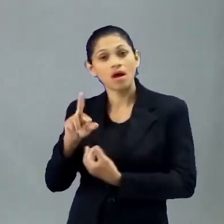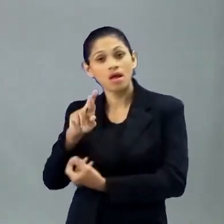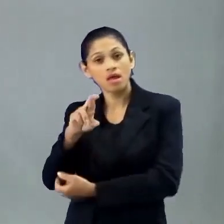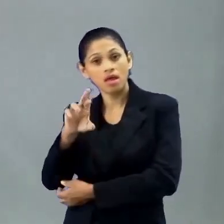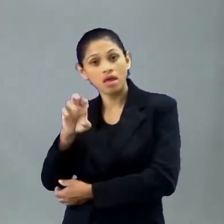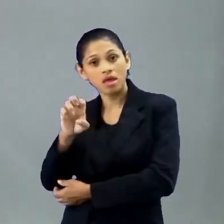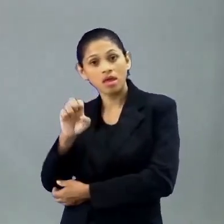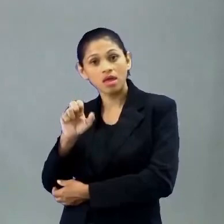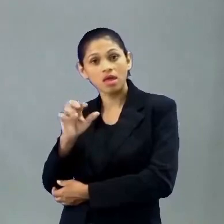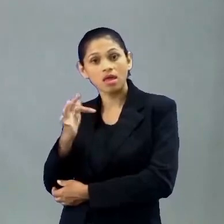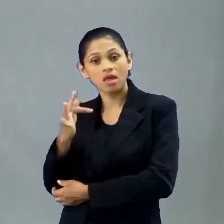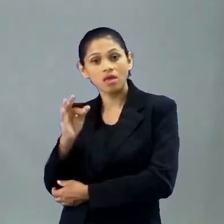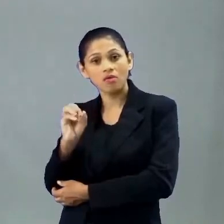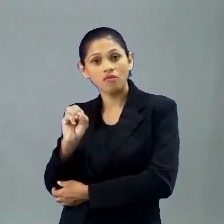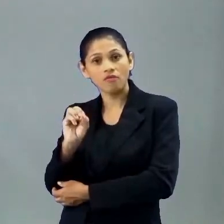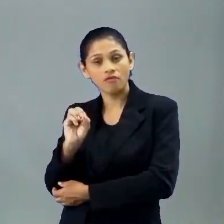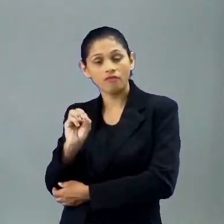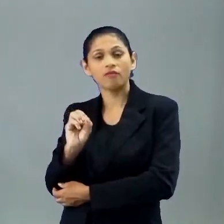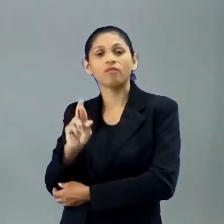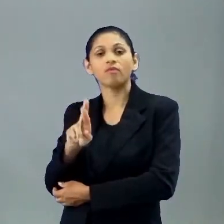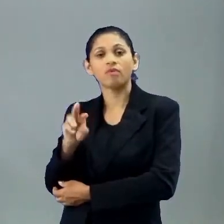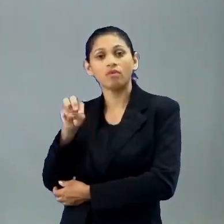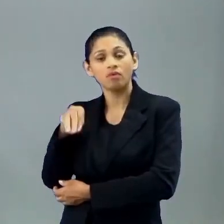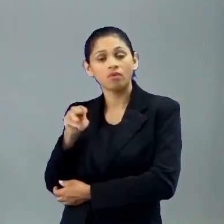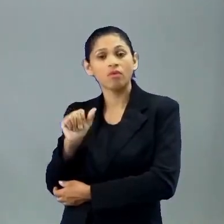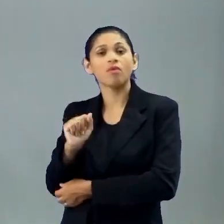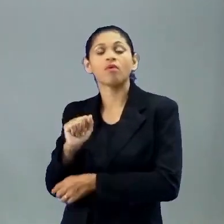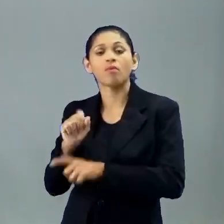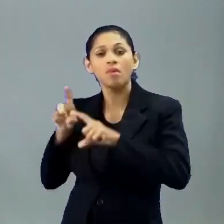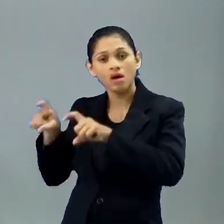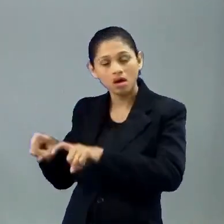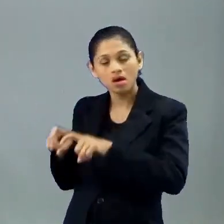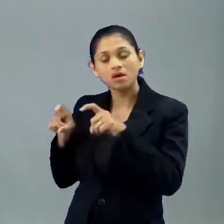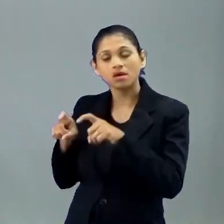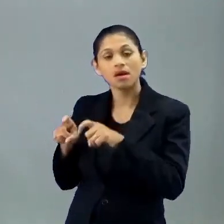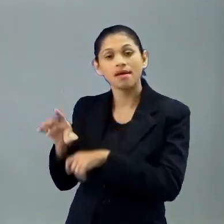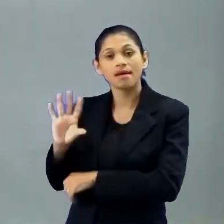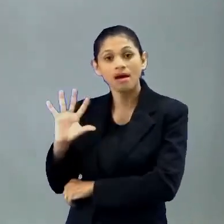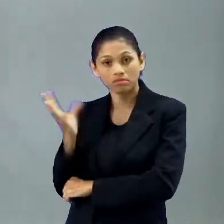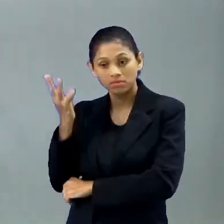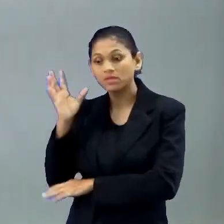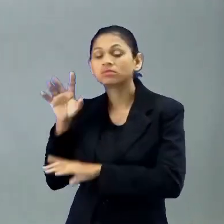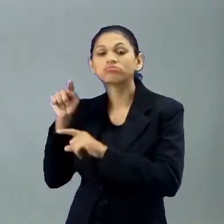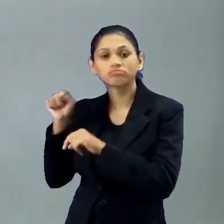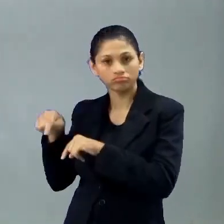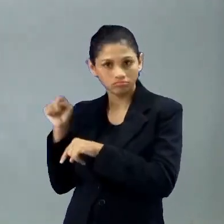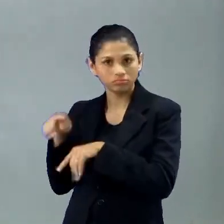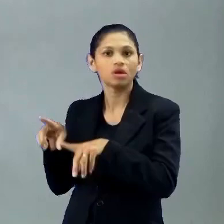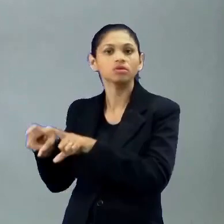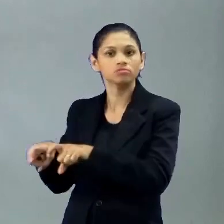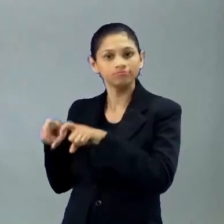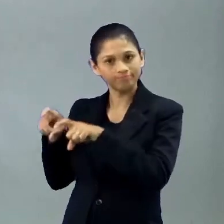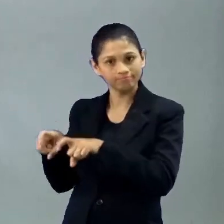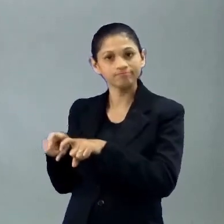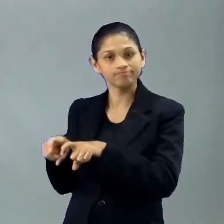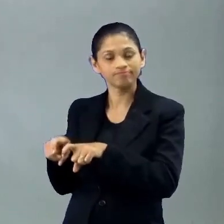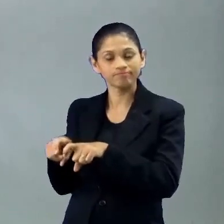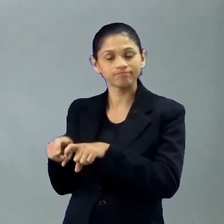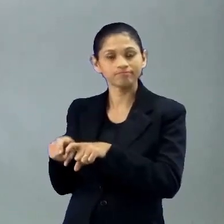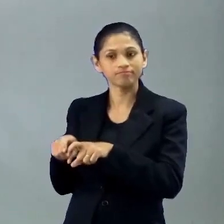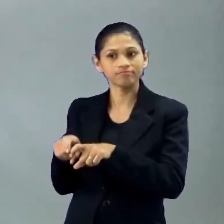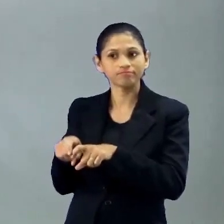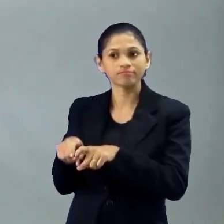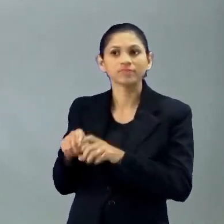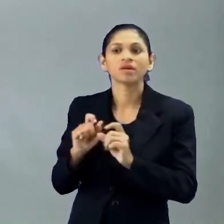essa desigualdade social que acontece no campo, que vai se dar justamente no quê? Na posse